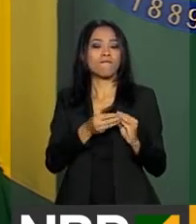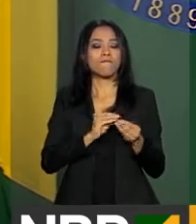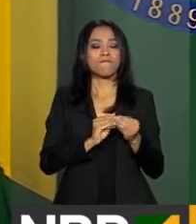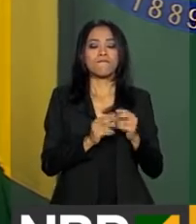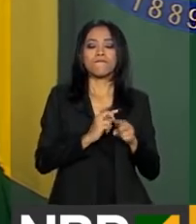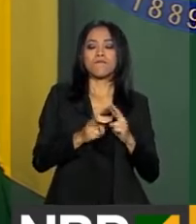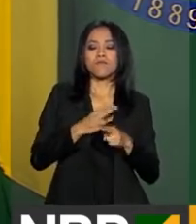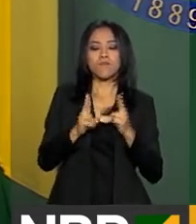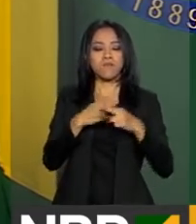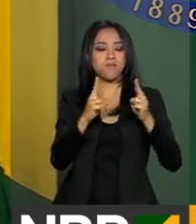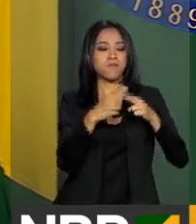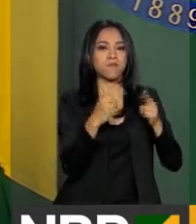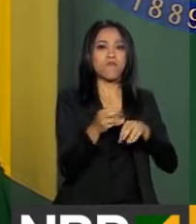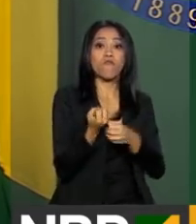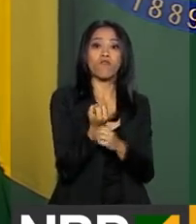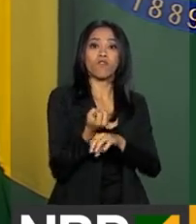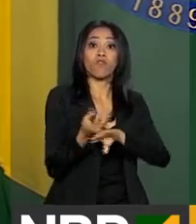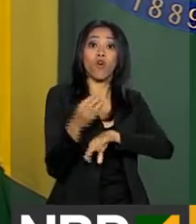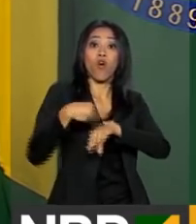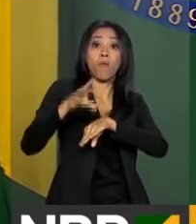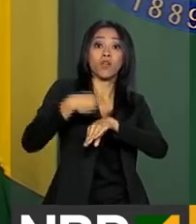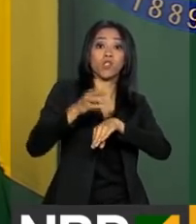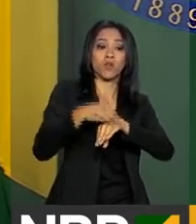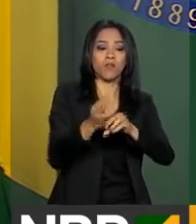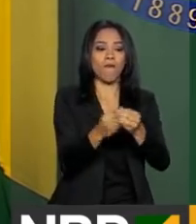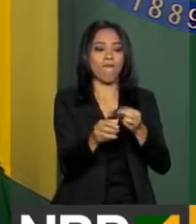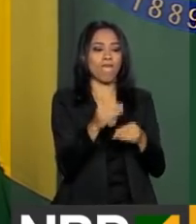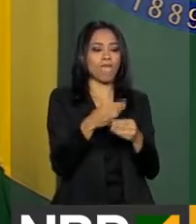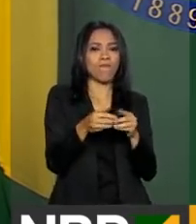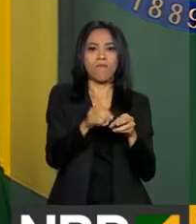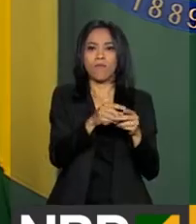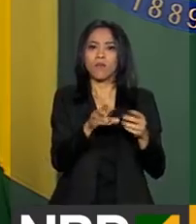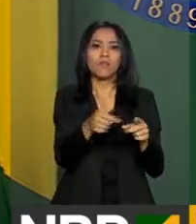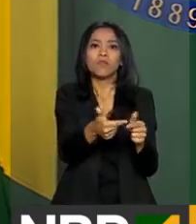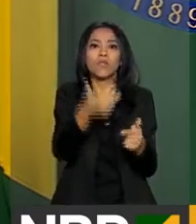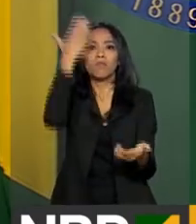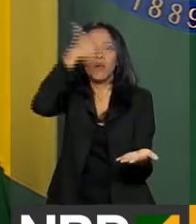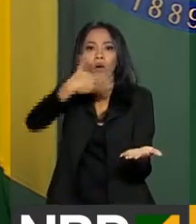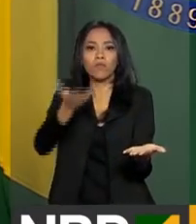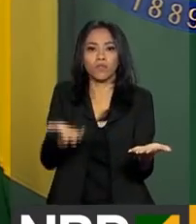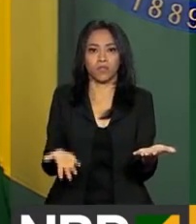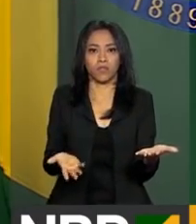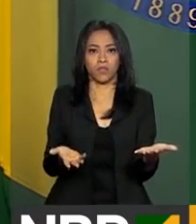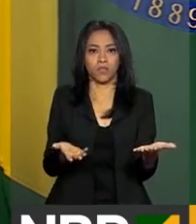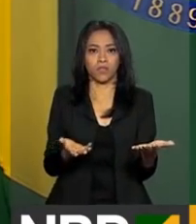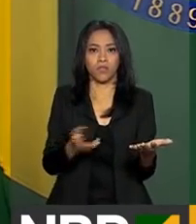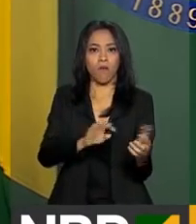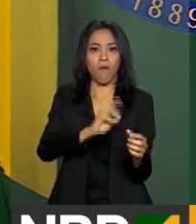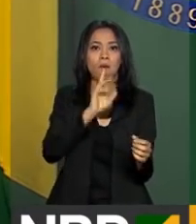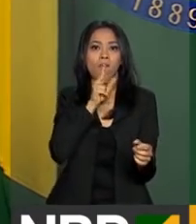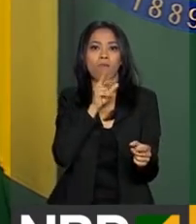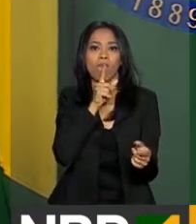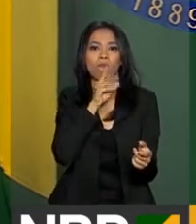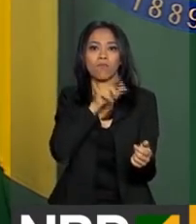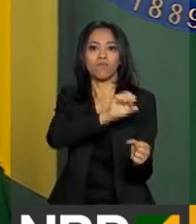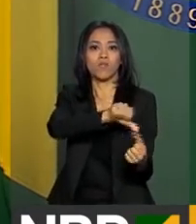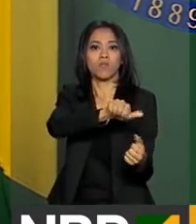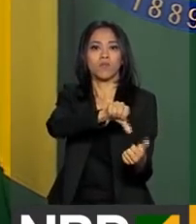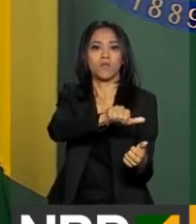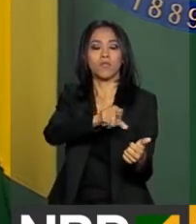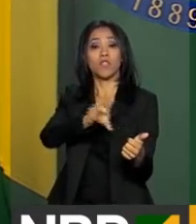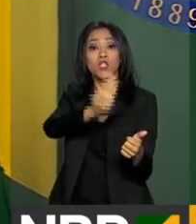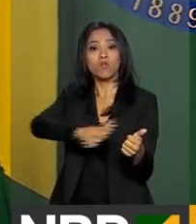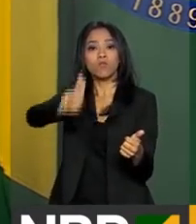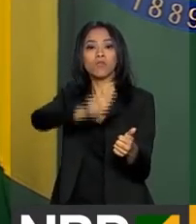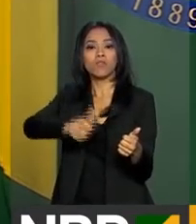fazendo ilações sem nenhuma prova documental e usando a imprensa para seus